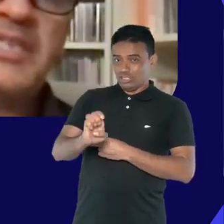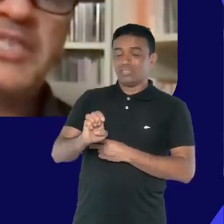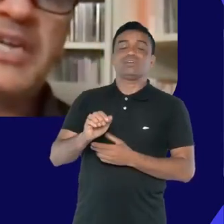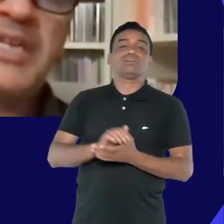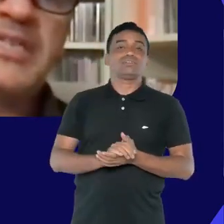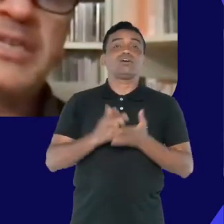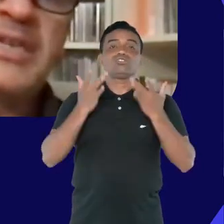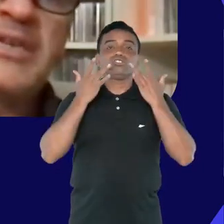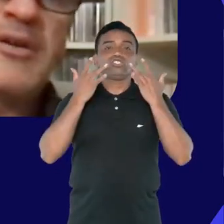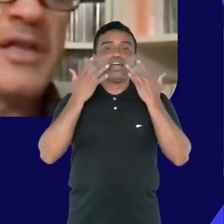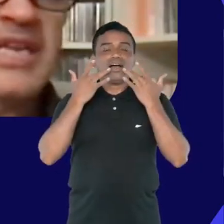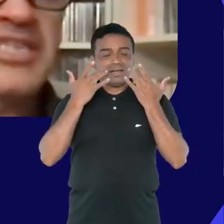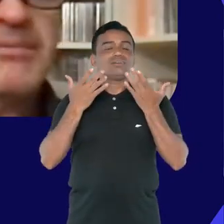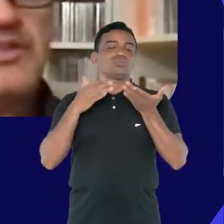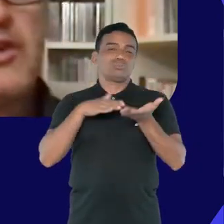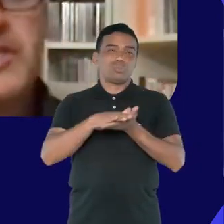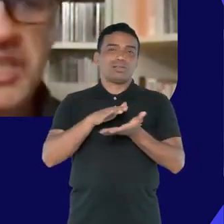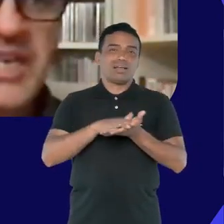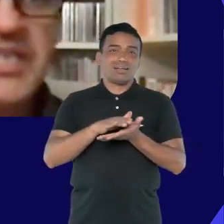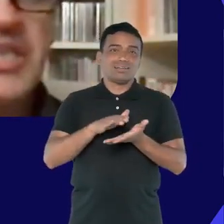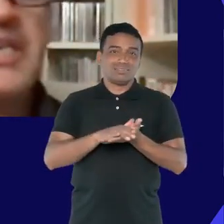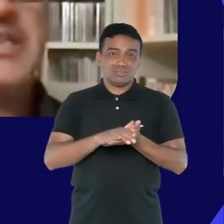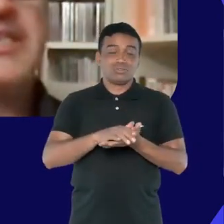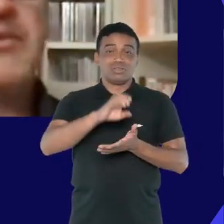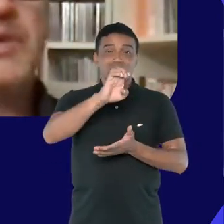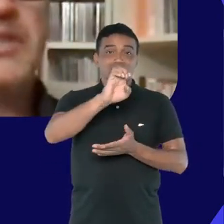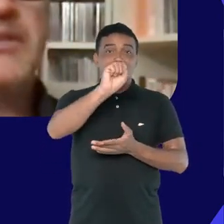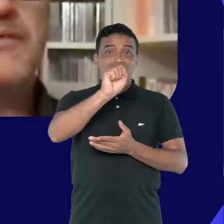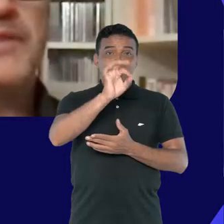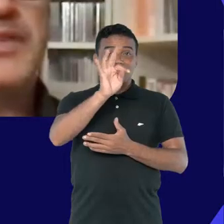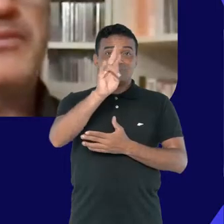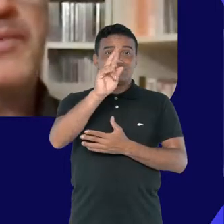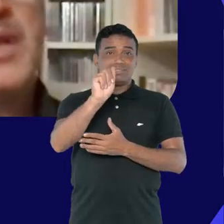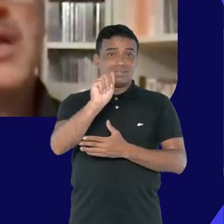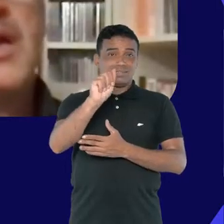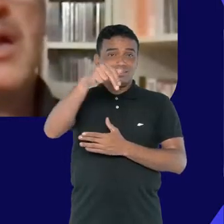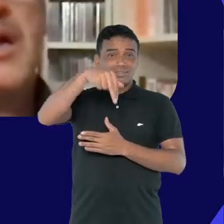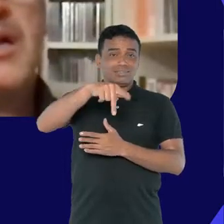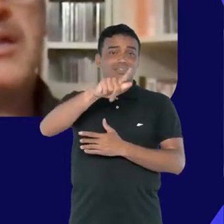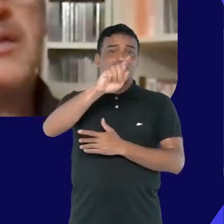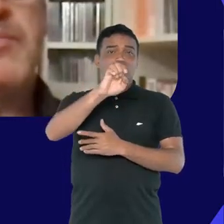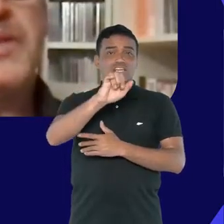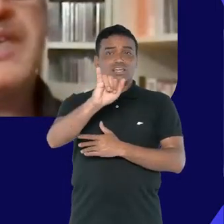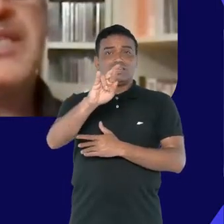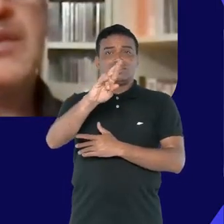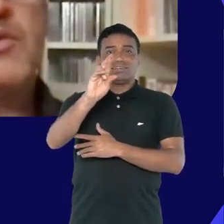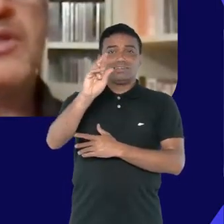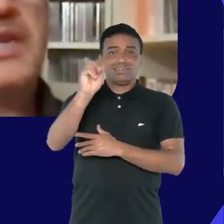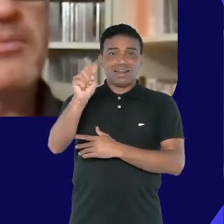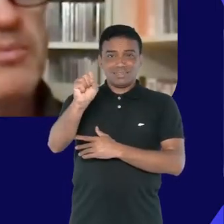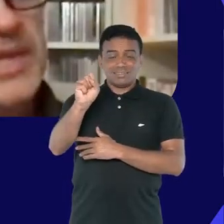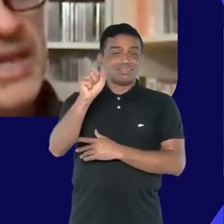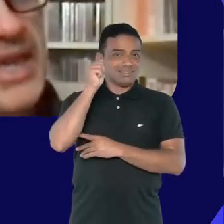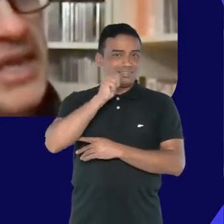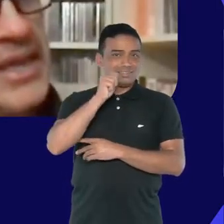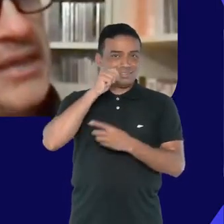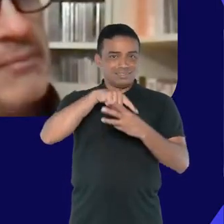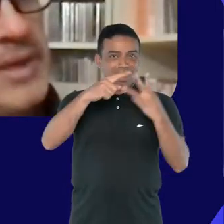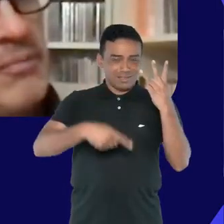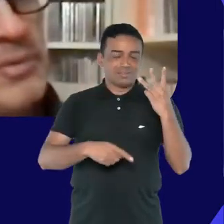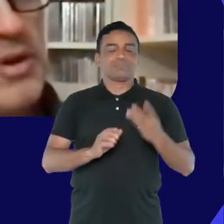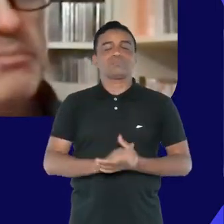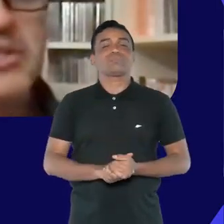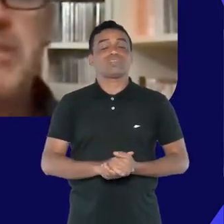As Estrangeiras. Aliás, chama-se só Estrangeiras, sem o artigo definido. Depois, esta outra que